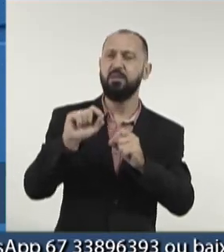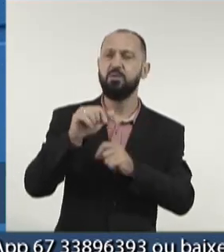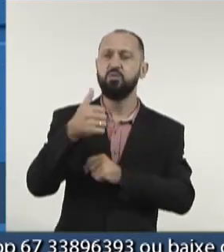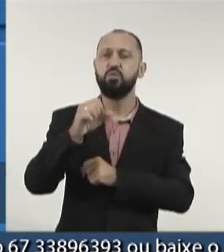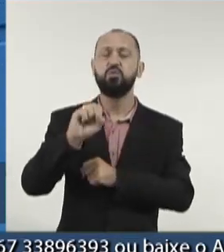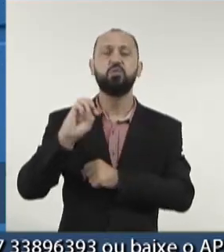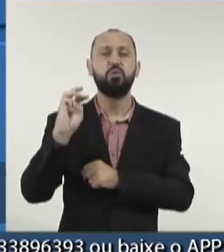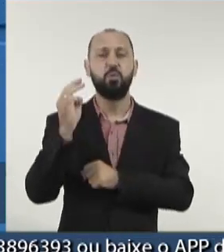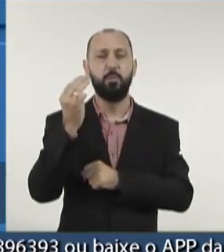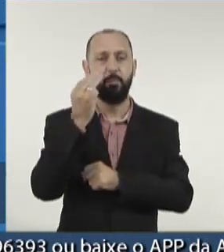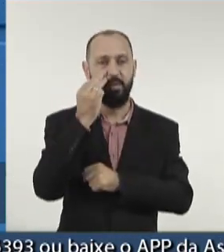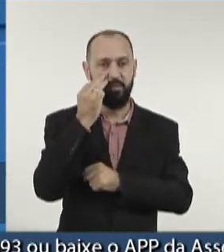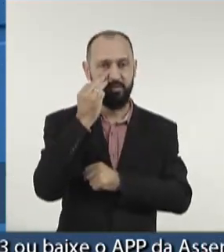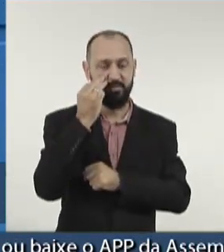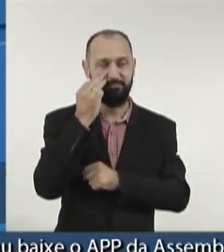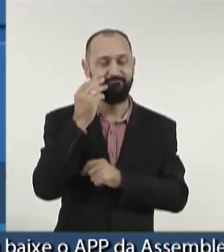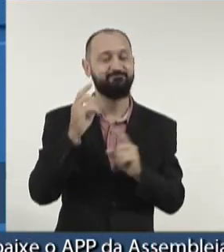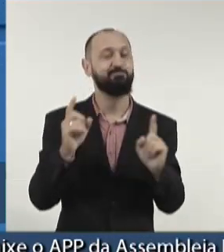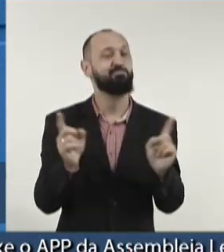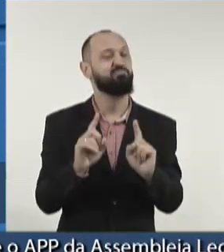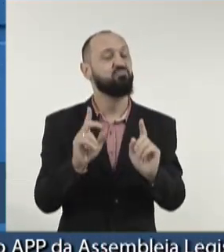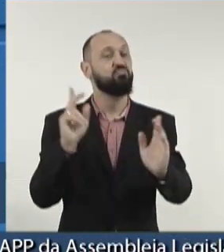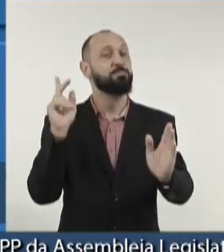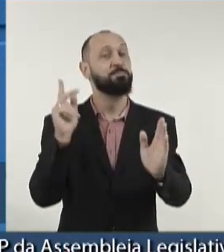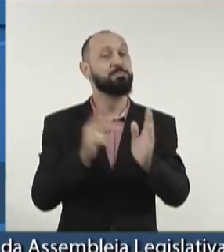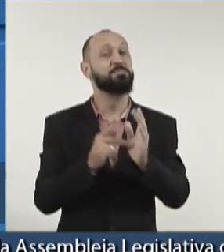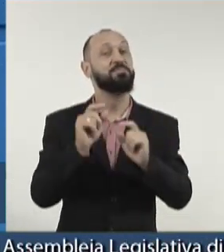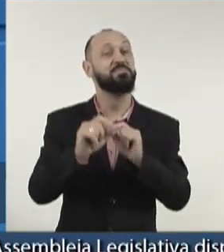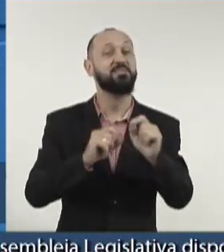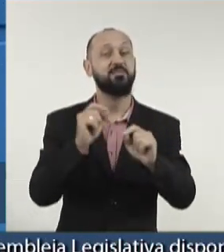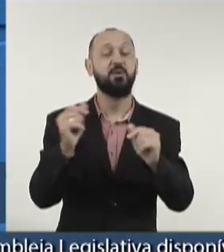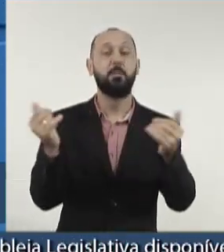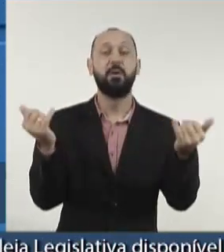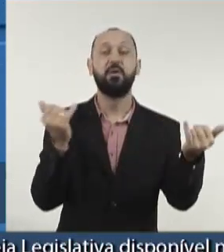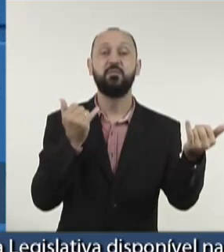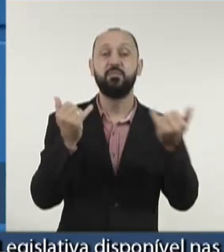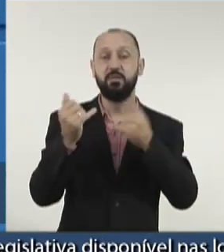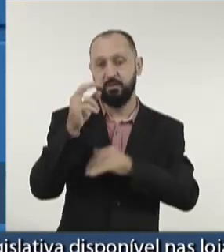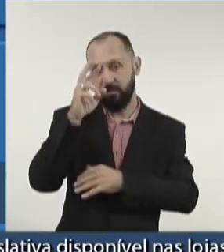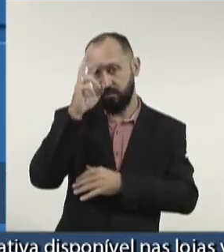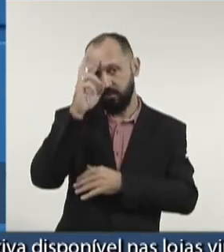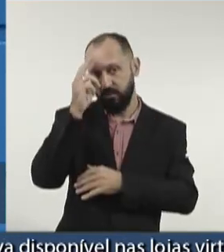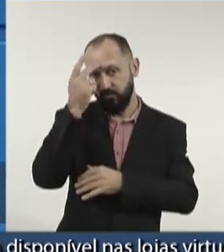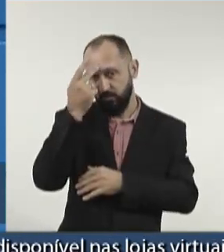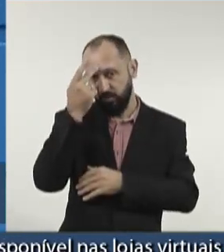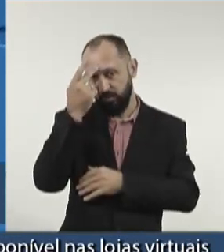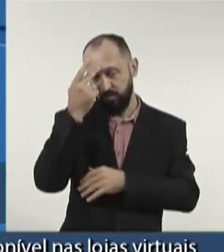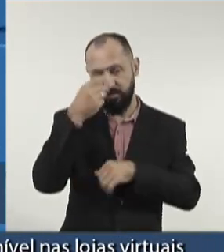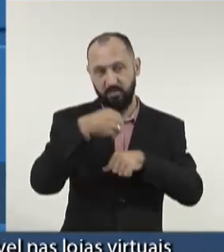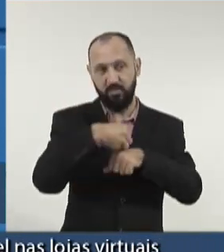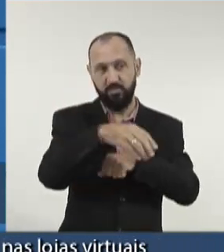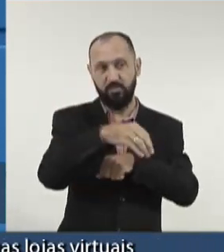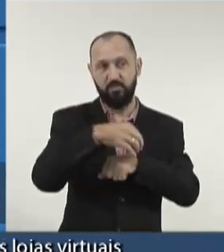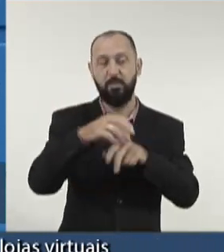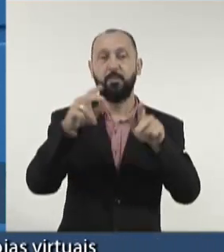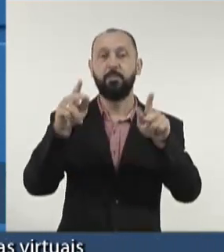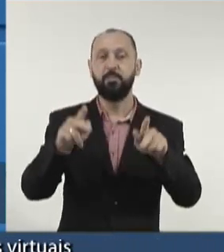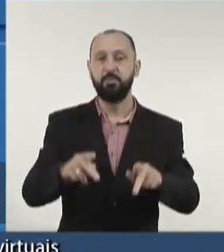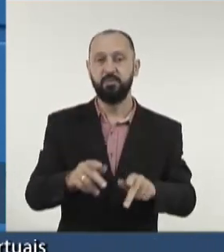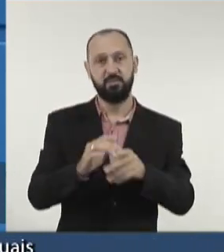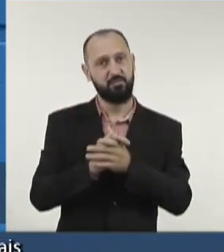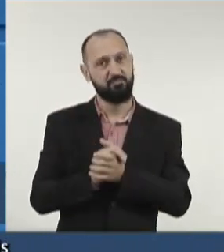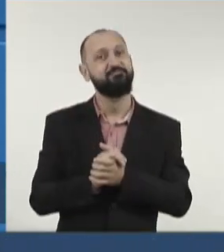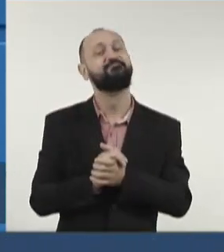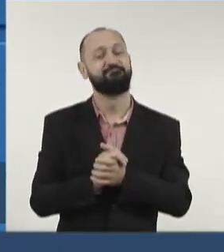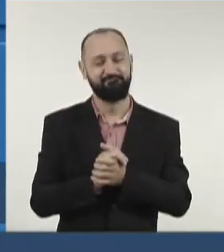né? E, na verdade, isso foi uma informação equivocada que foi passada para a população,